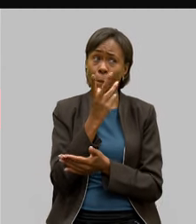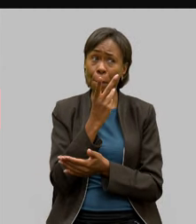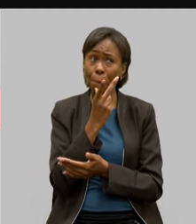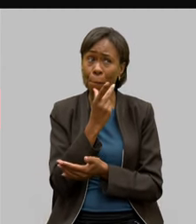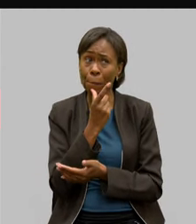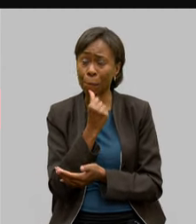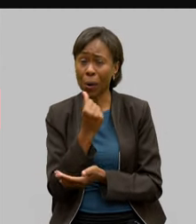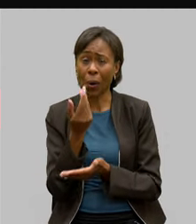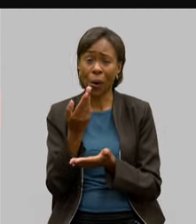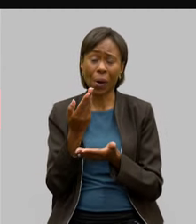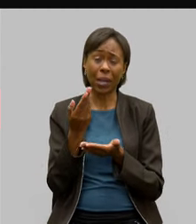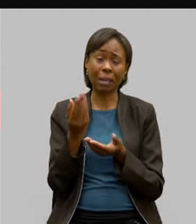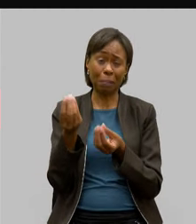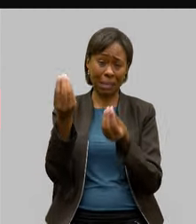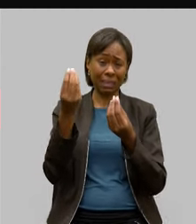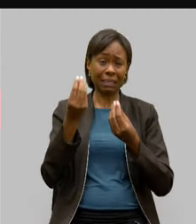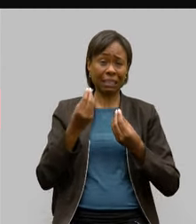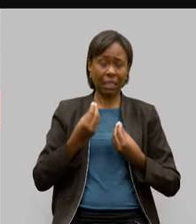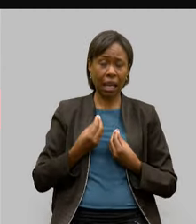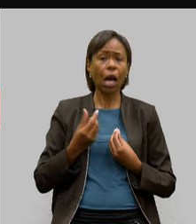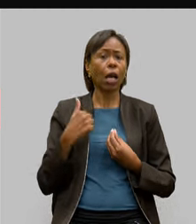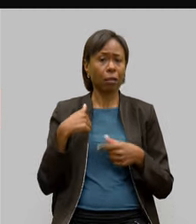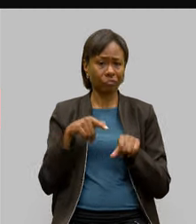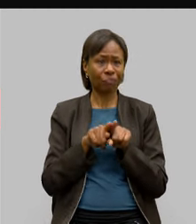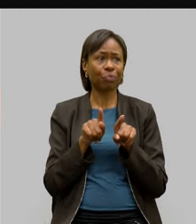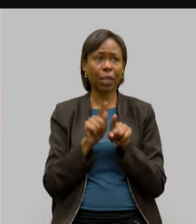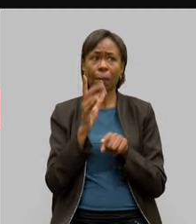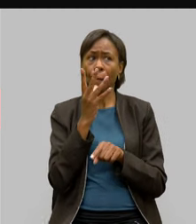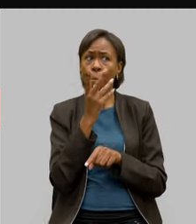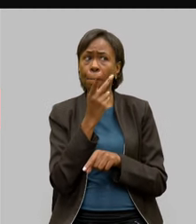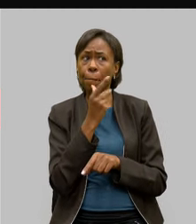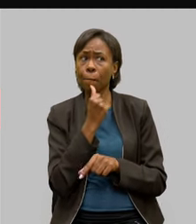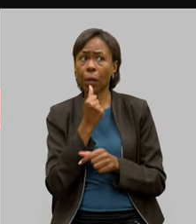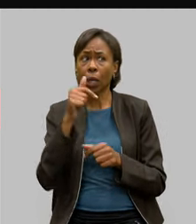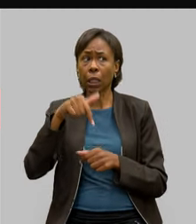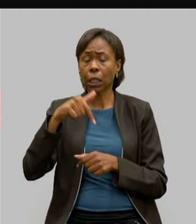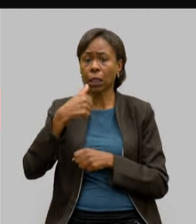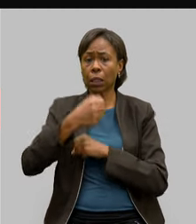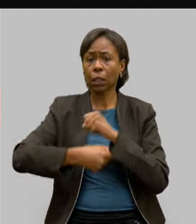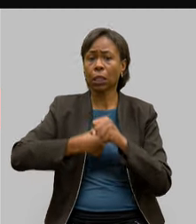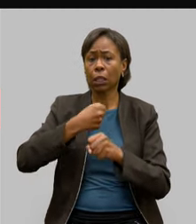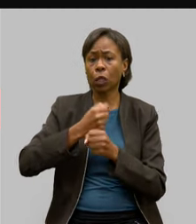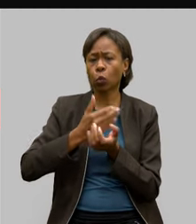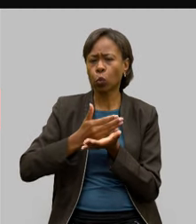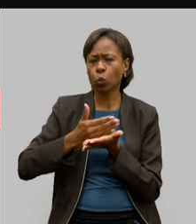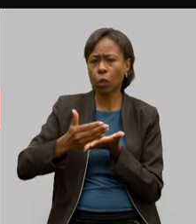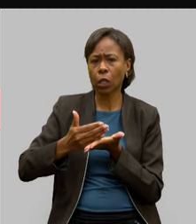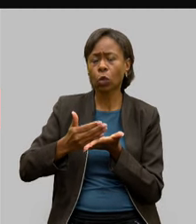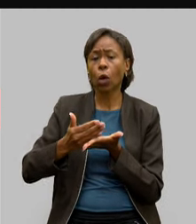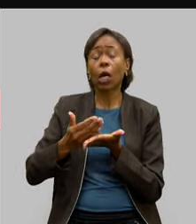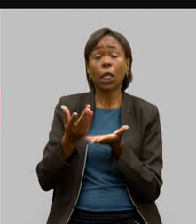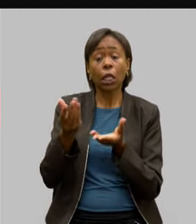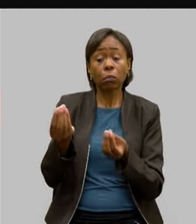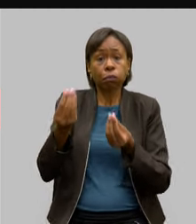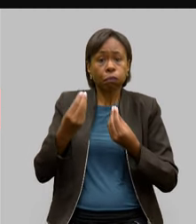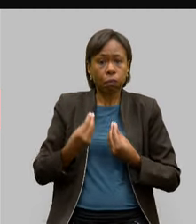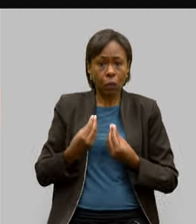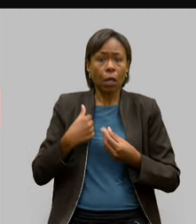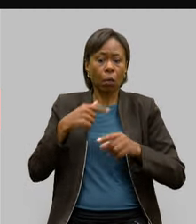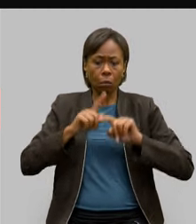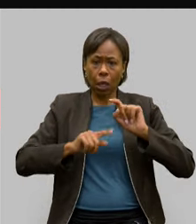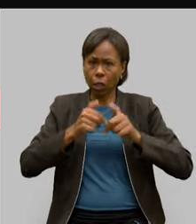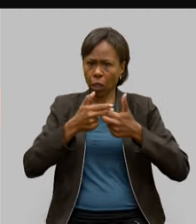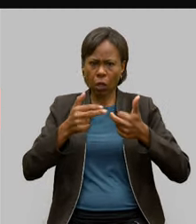recentemente eh chegaram no começo desse ano para poder fazer as análises né então o os materiais que eu tenho adquirido é tudo com